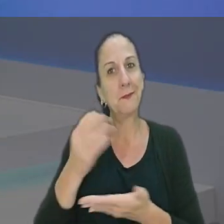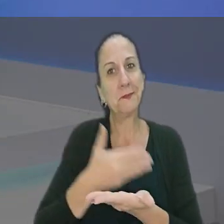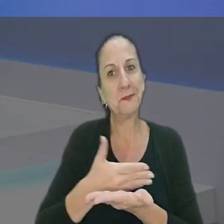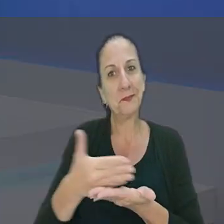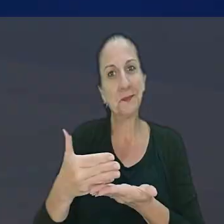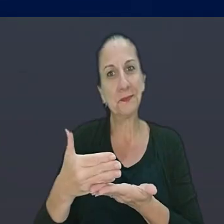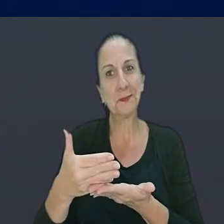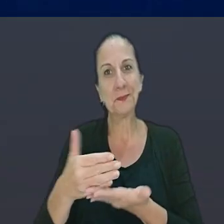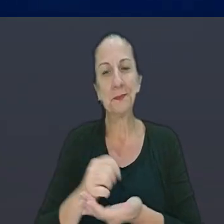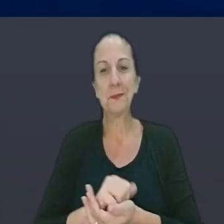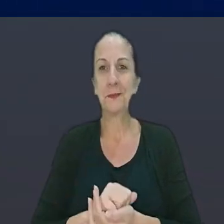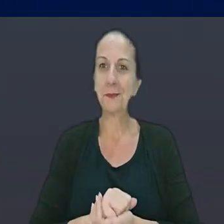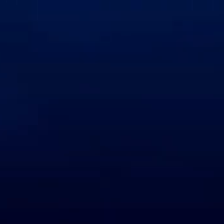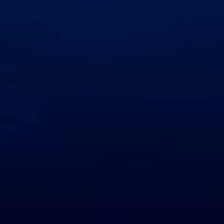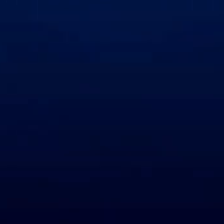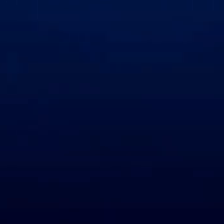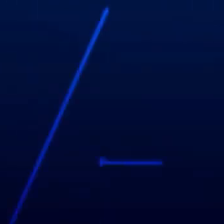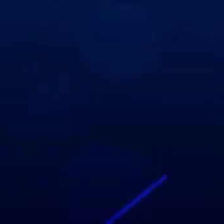está no ar.